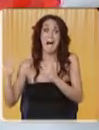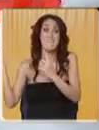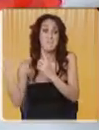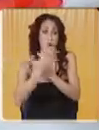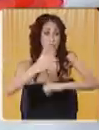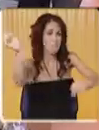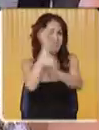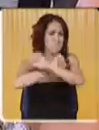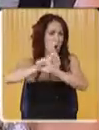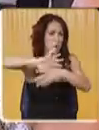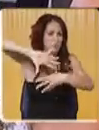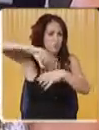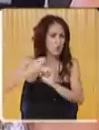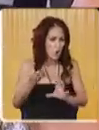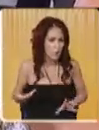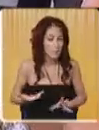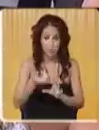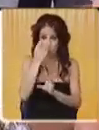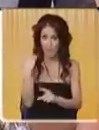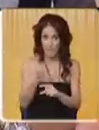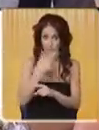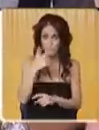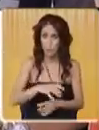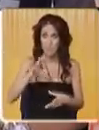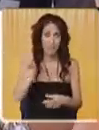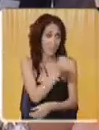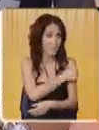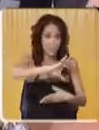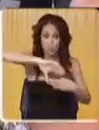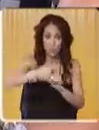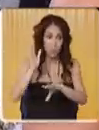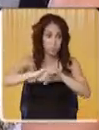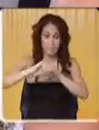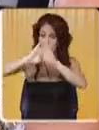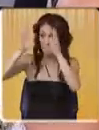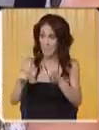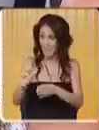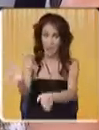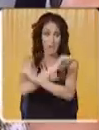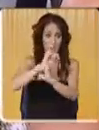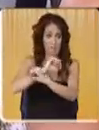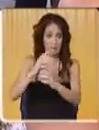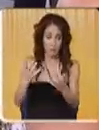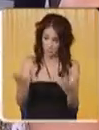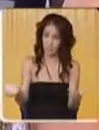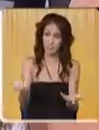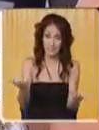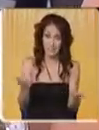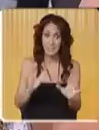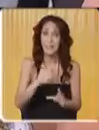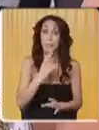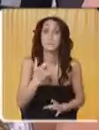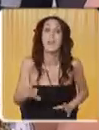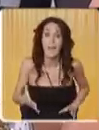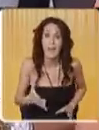destrua, e já ouvimos várias histórias de pessoas que ficam sem casa à conta de rebentamentos que são feitos nas caixas multibanco, e a